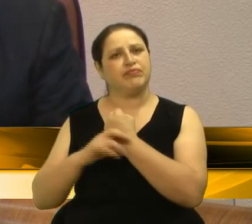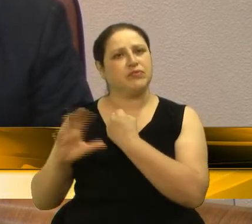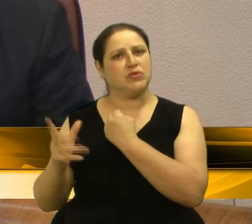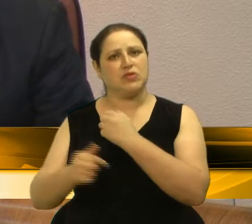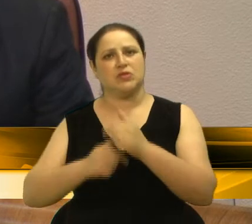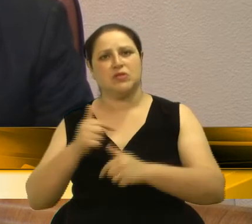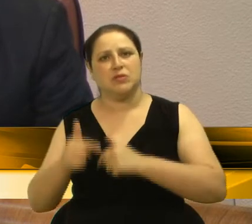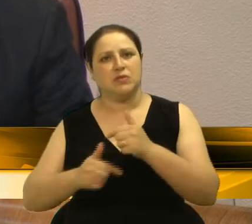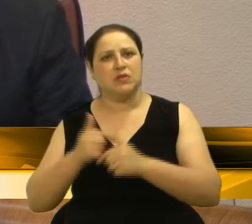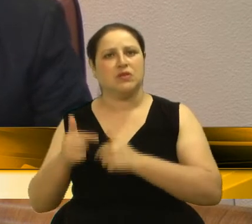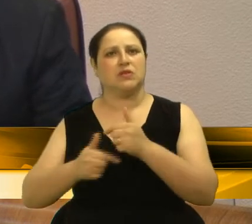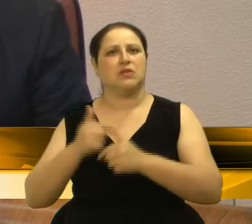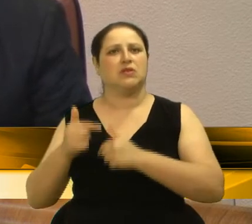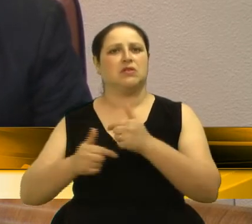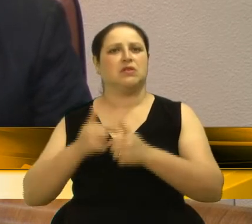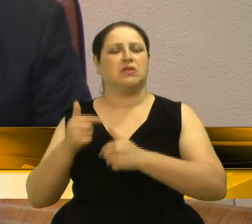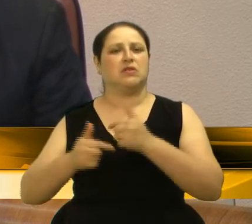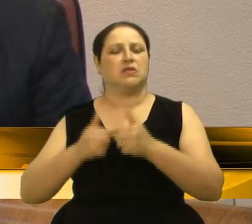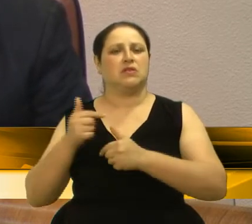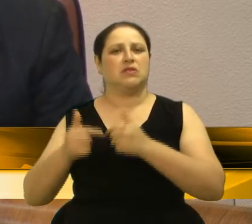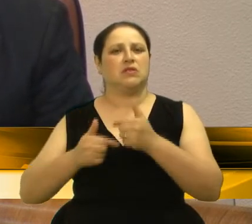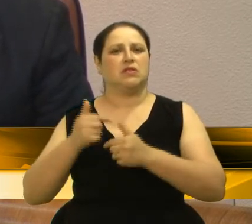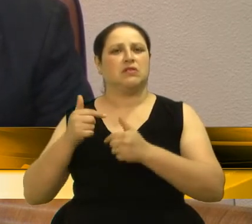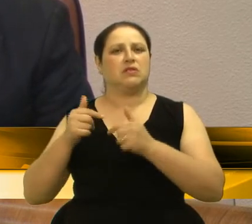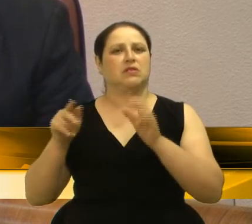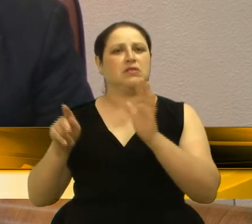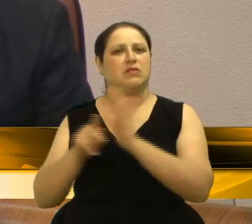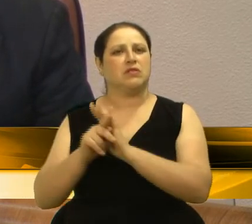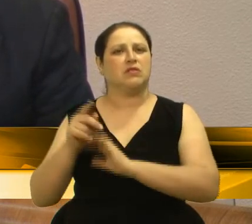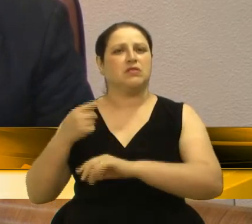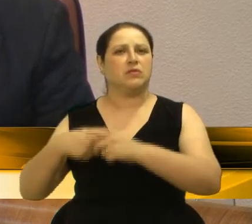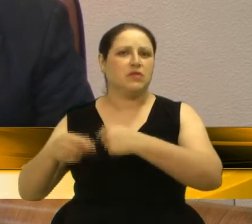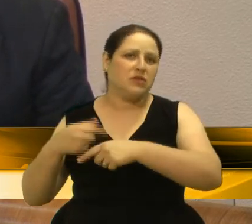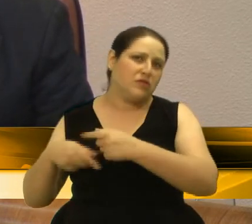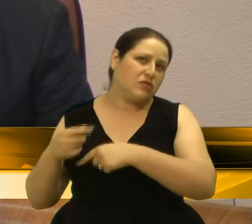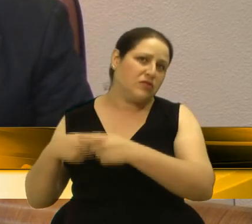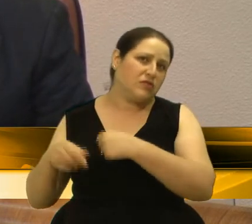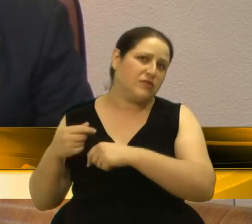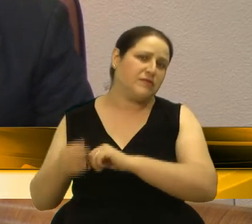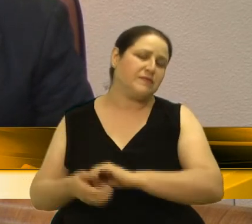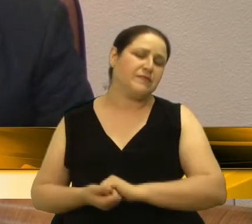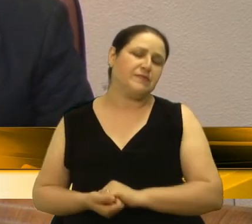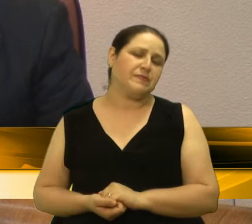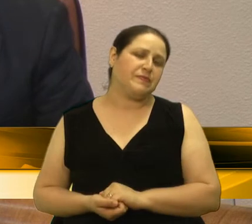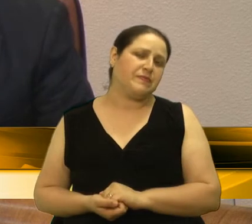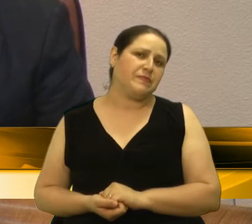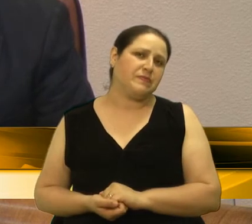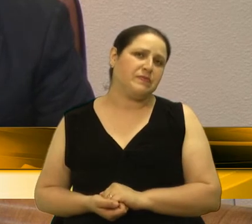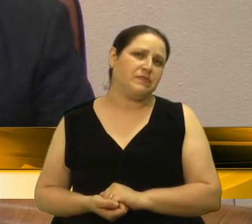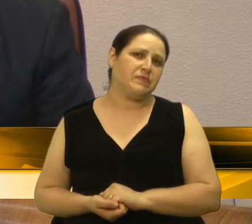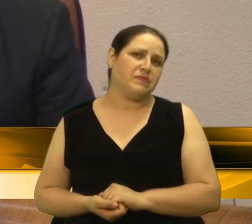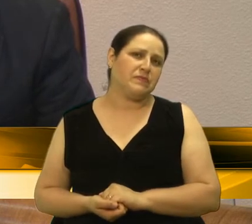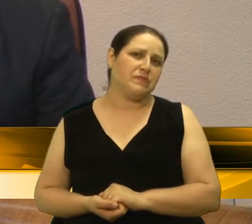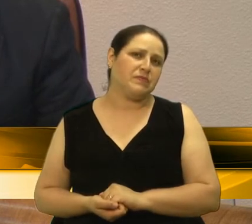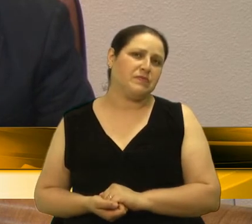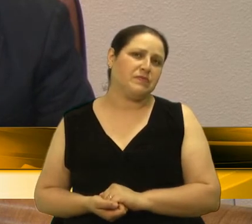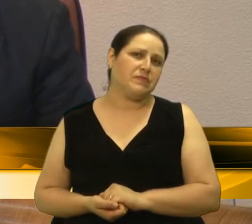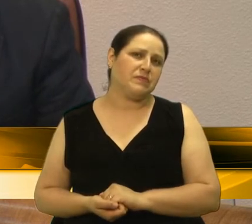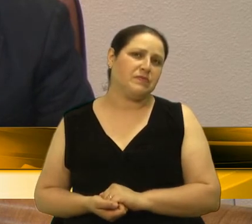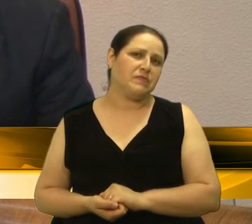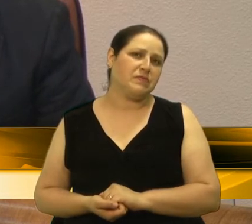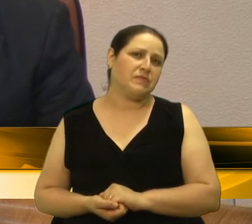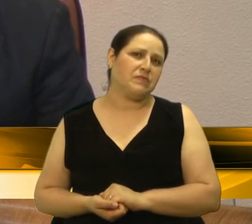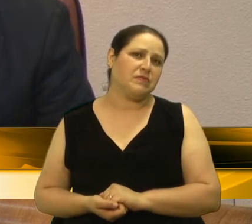procedimentos, sejam eles judiciais ou administrativos, não podendo sofrer limitações sem previsão legal. Consoante anteriormente referido, a